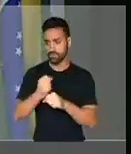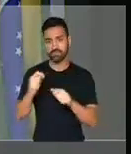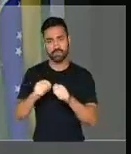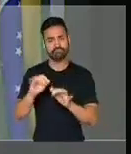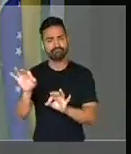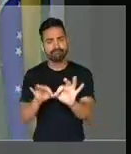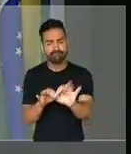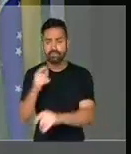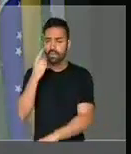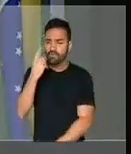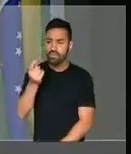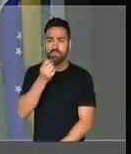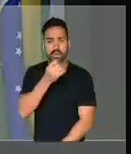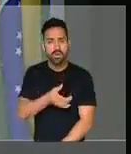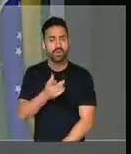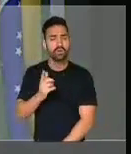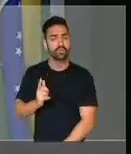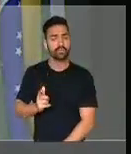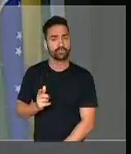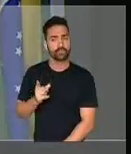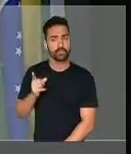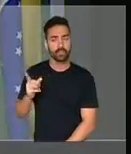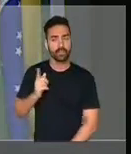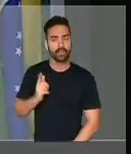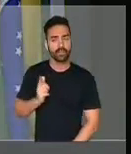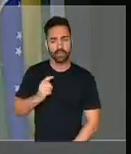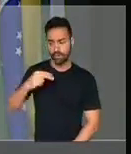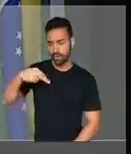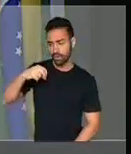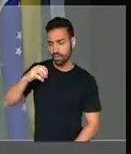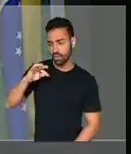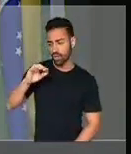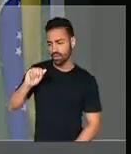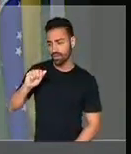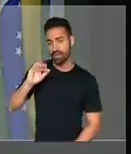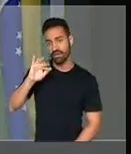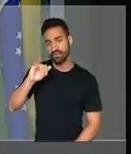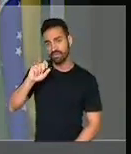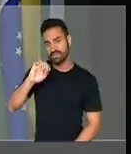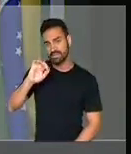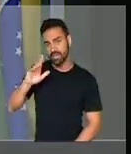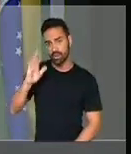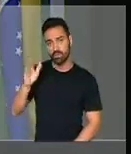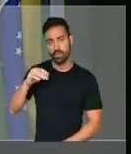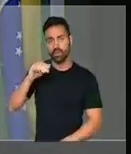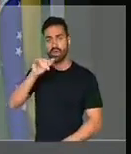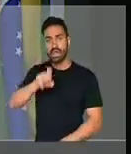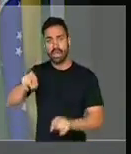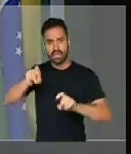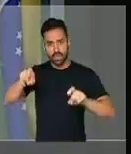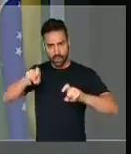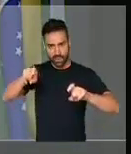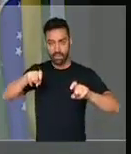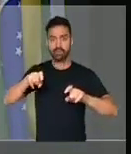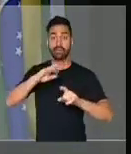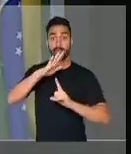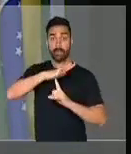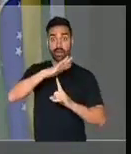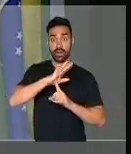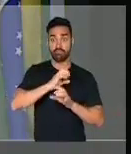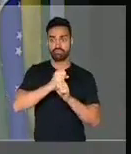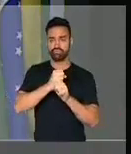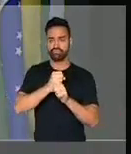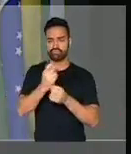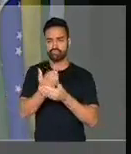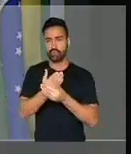anos, vendo o sucesso da nota fiscal eletrônica, que no Paraná, hoje, processa